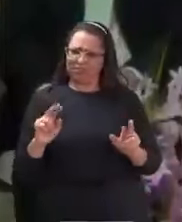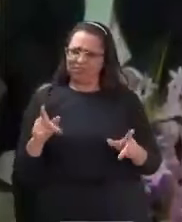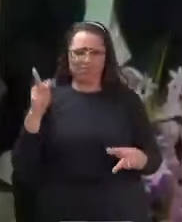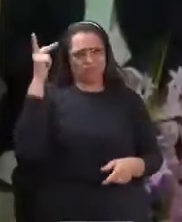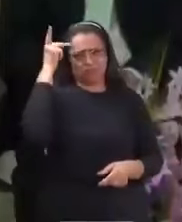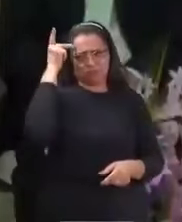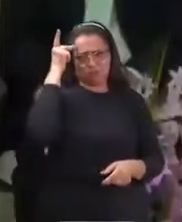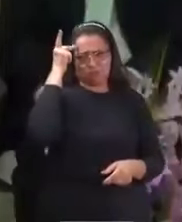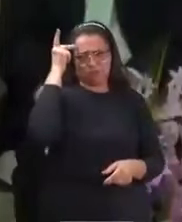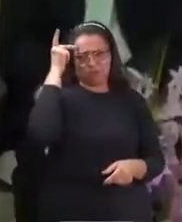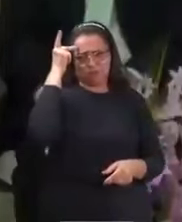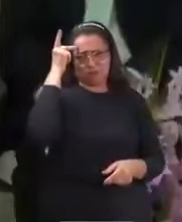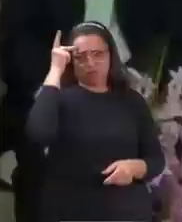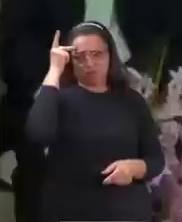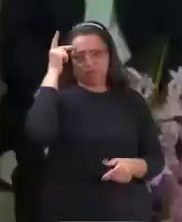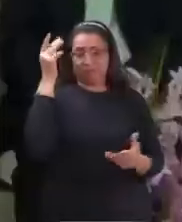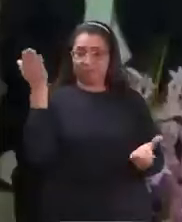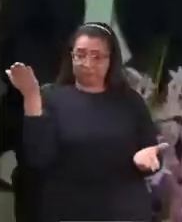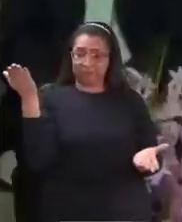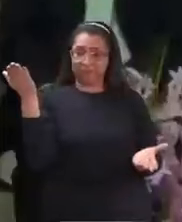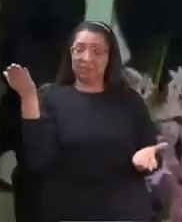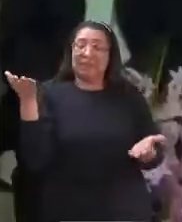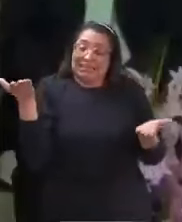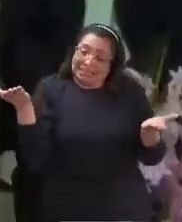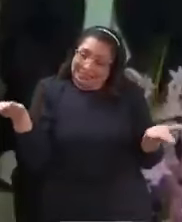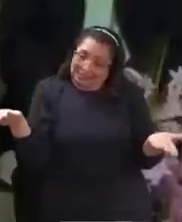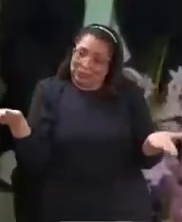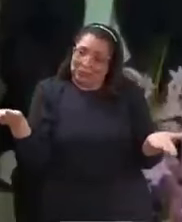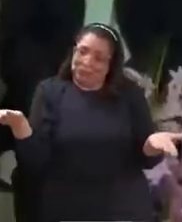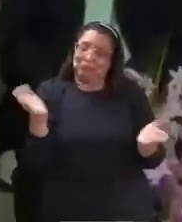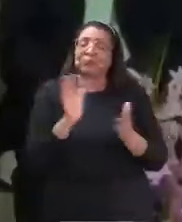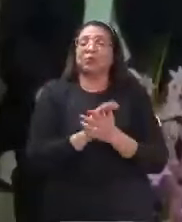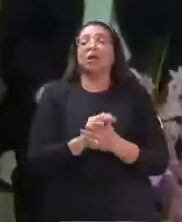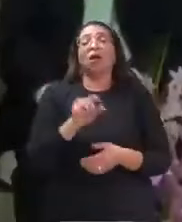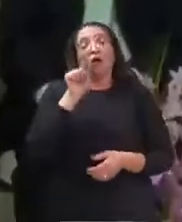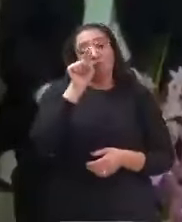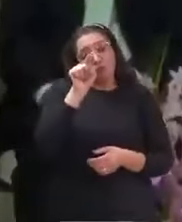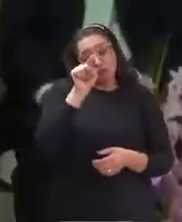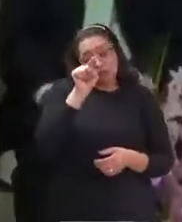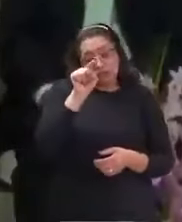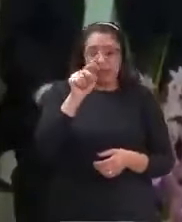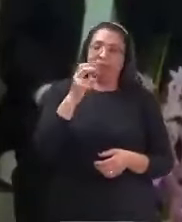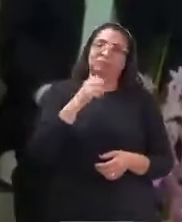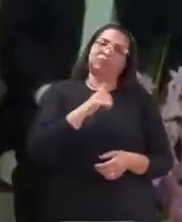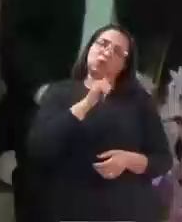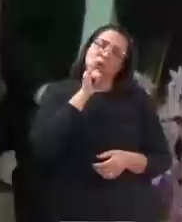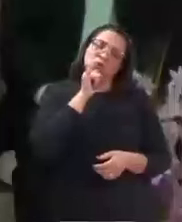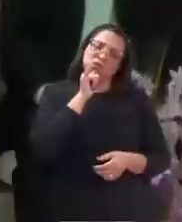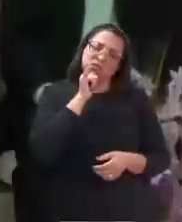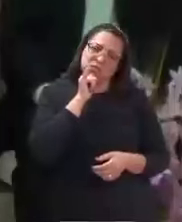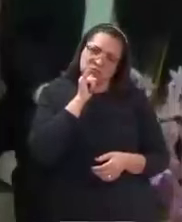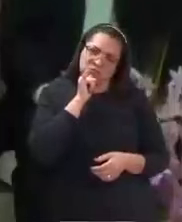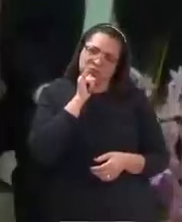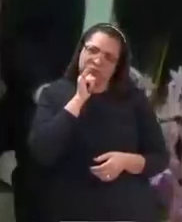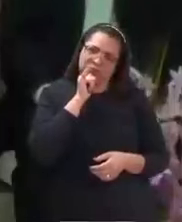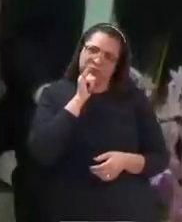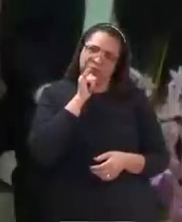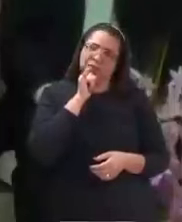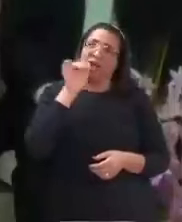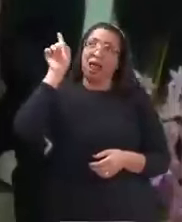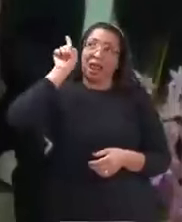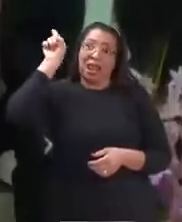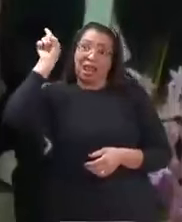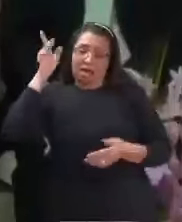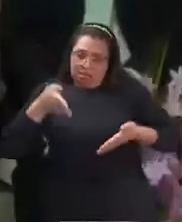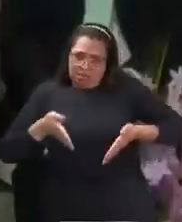se você é nodestino e seu filho nasce aqui a cultura dele é daqui não é de lá agora